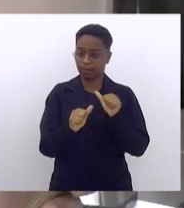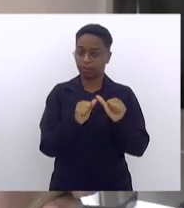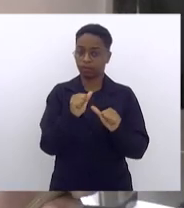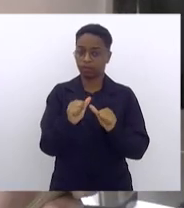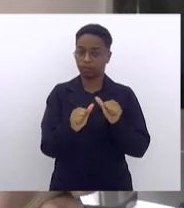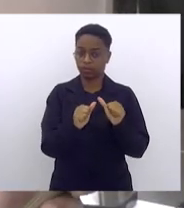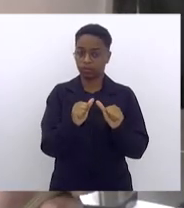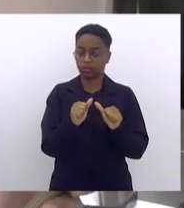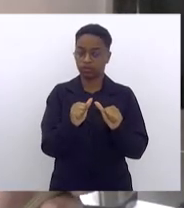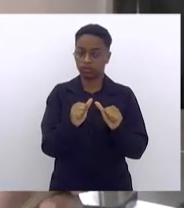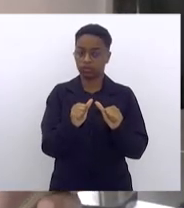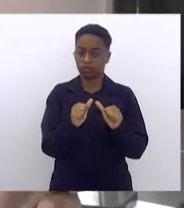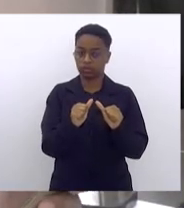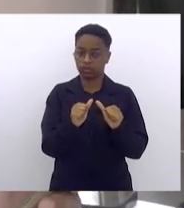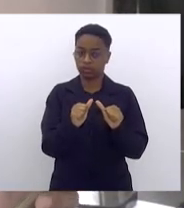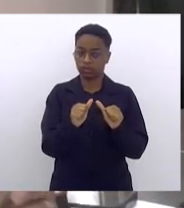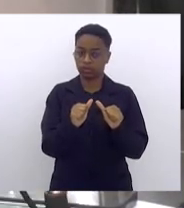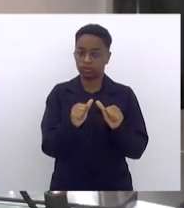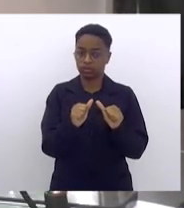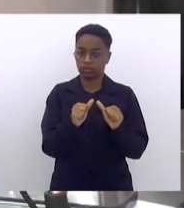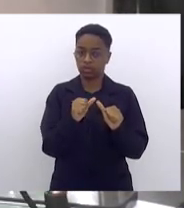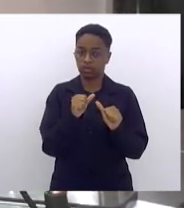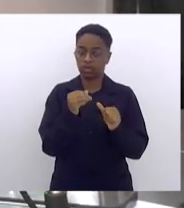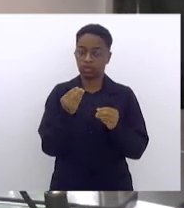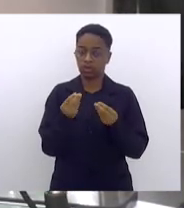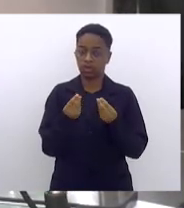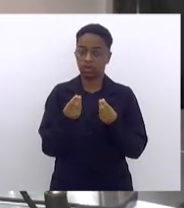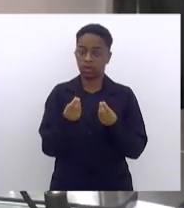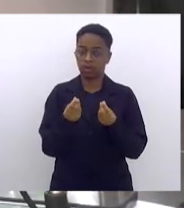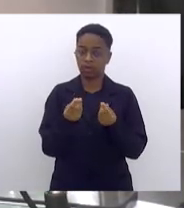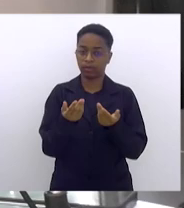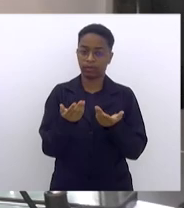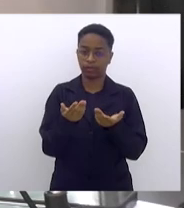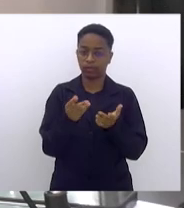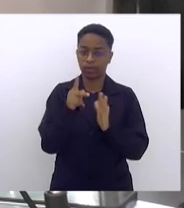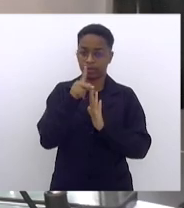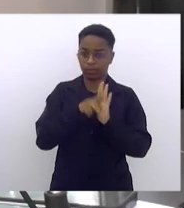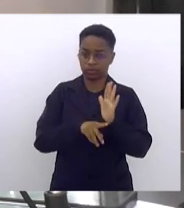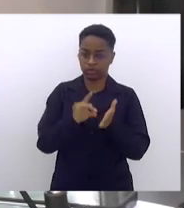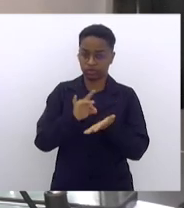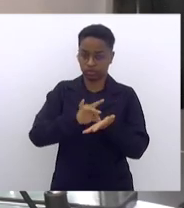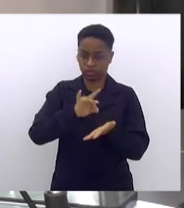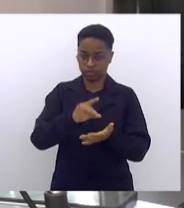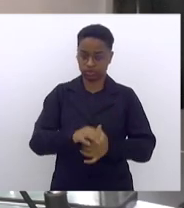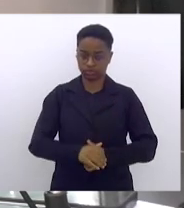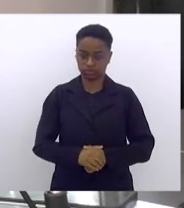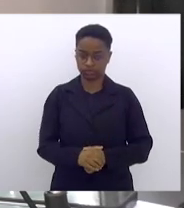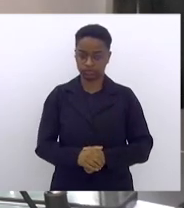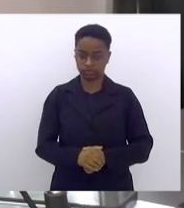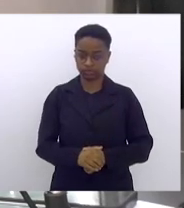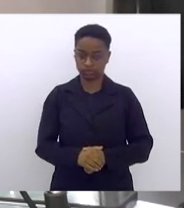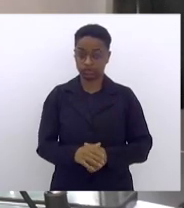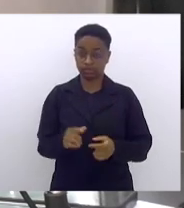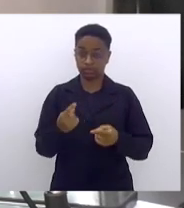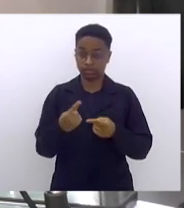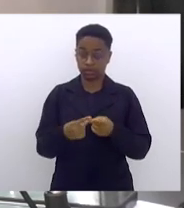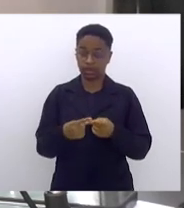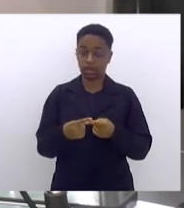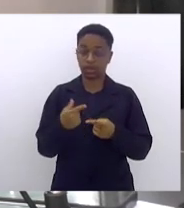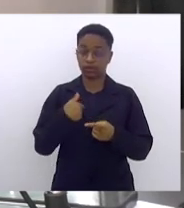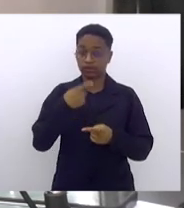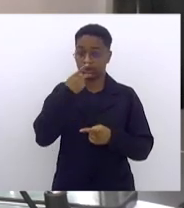significativa no volume do projeto original. Eu fiz a menção de alteração da